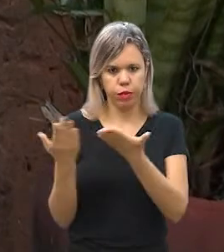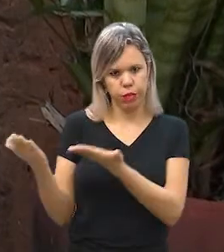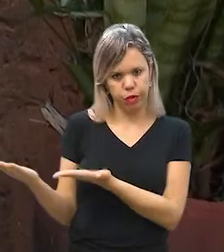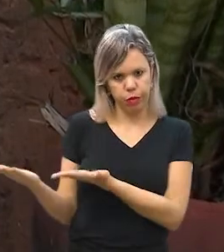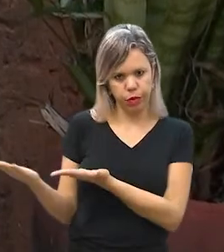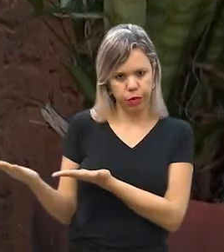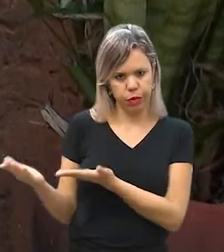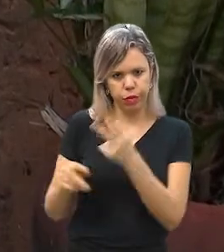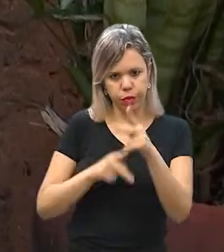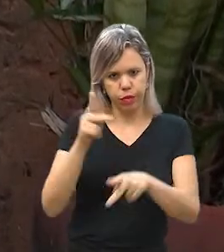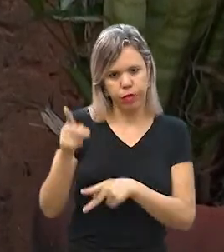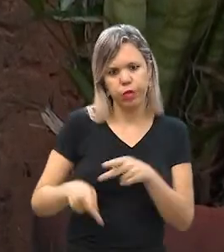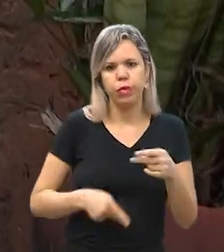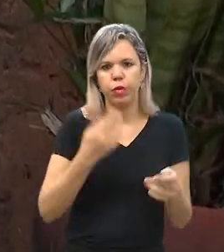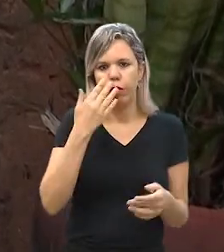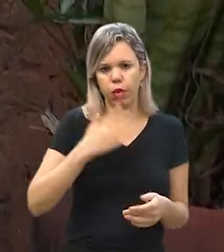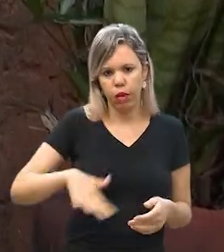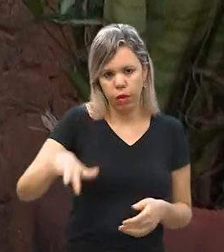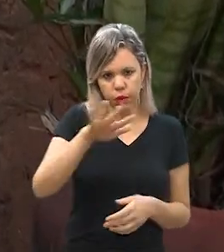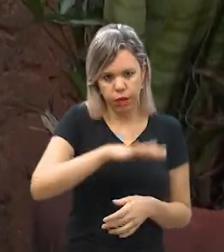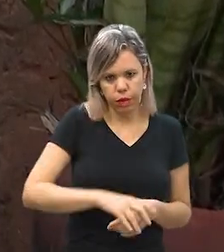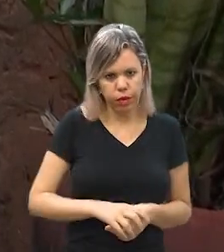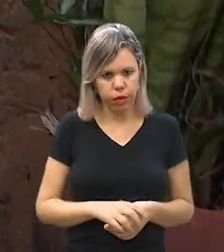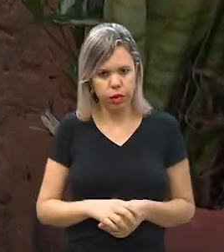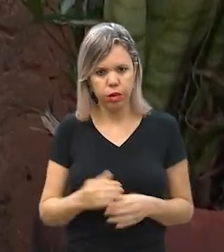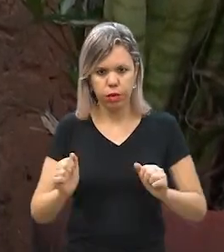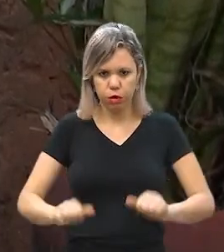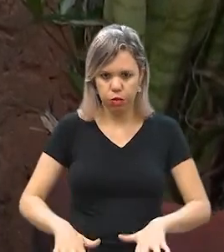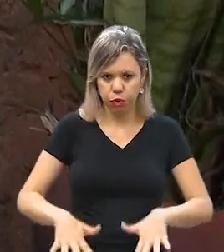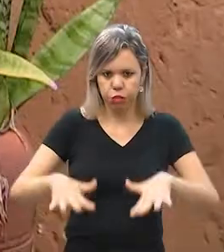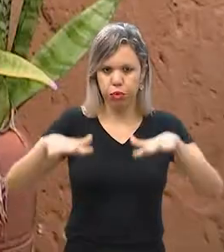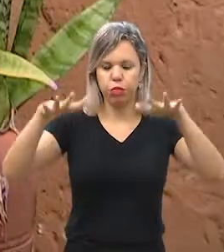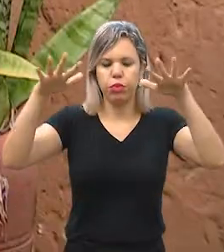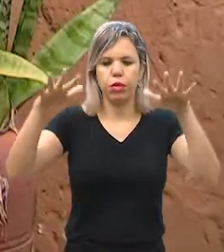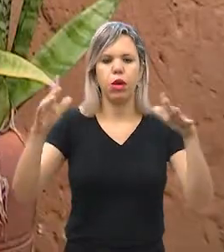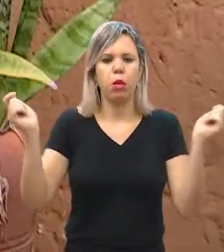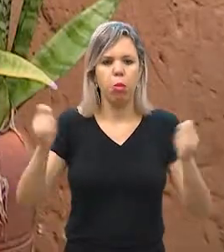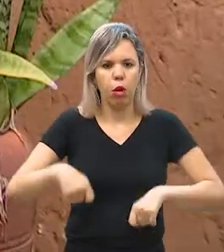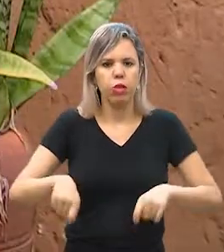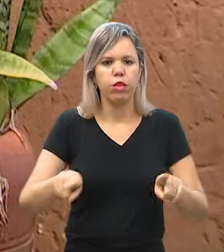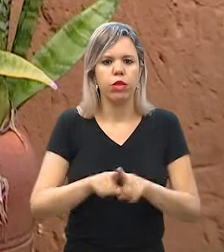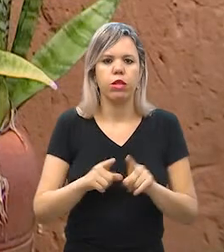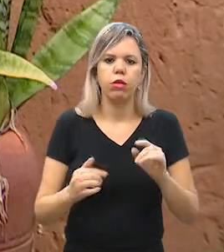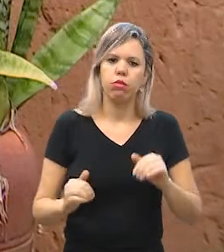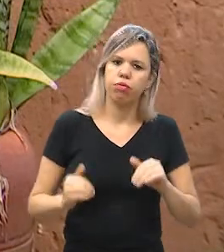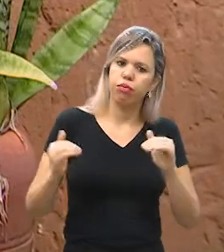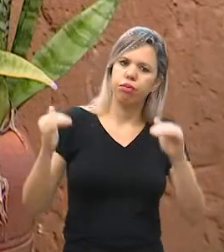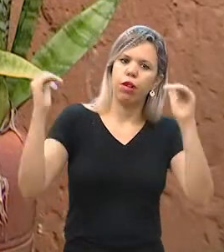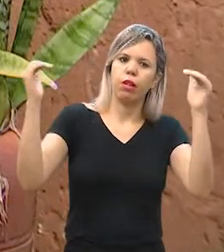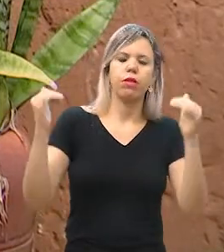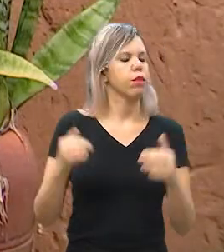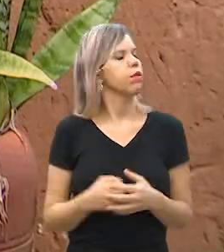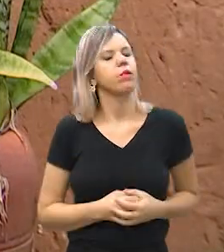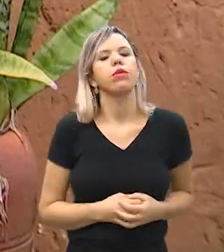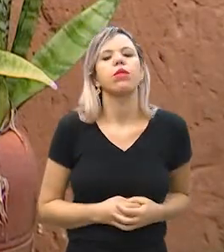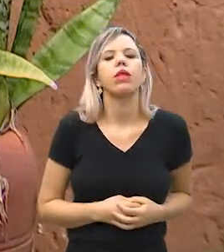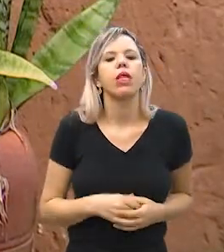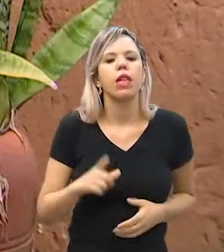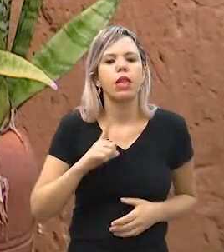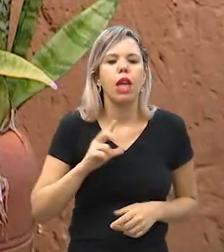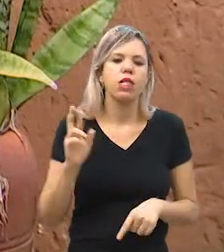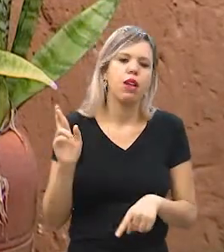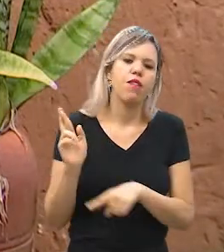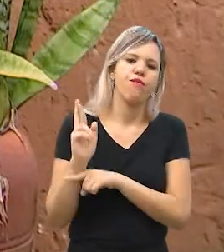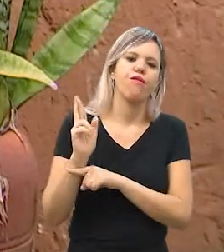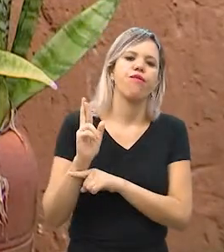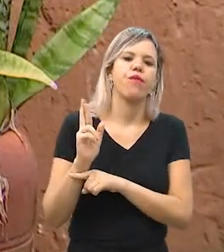para esse público infanto-juvenil, para que desde pequenos eles pudessem crescer com essas